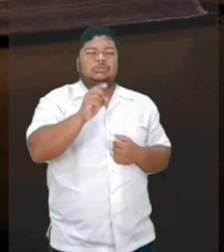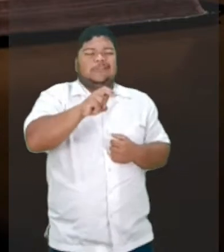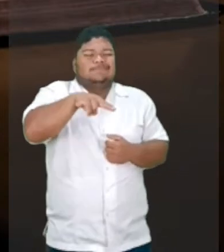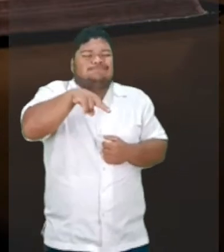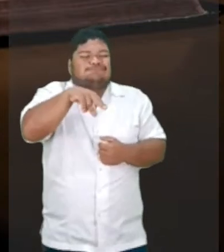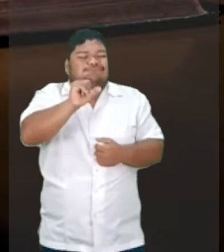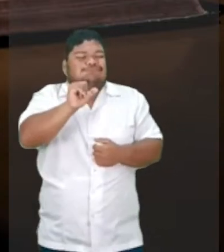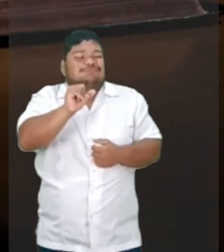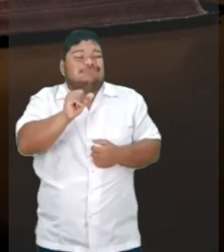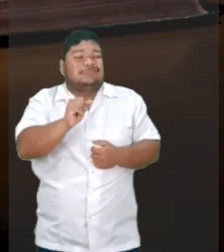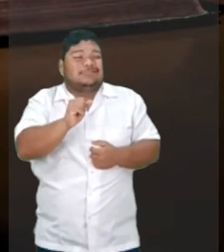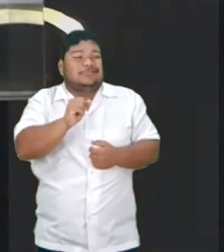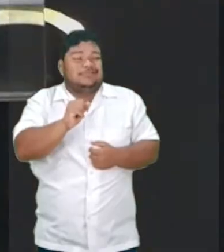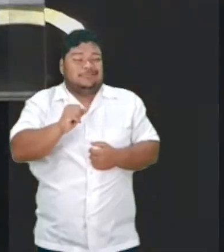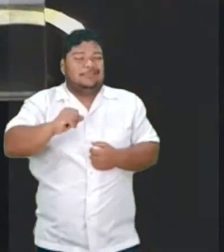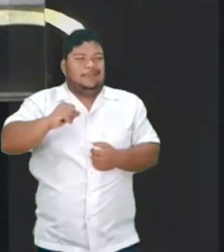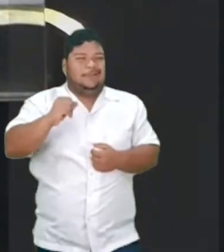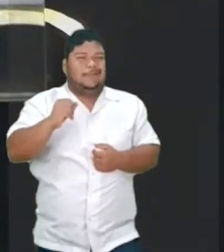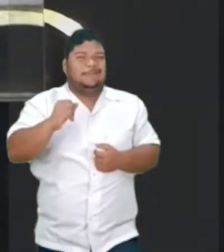de comparecer.